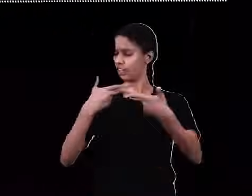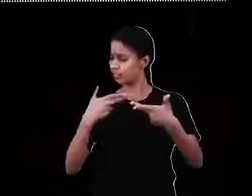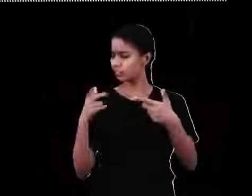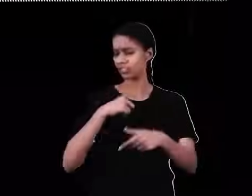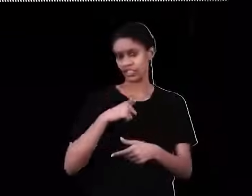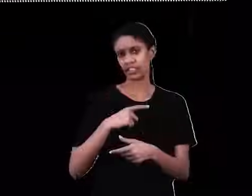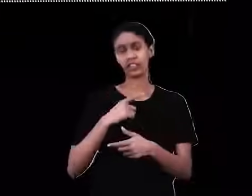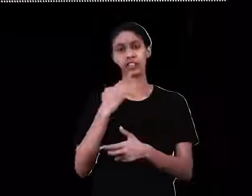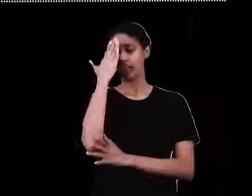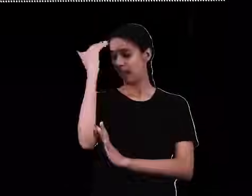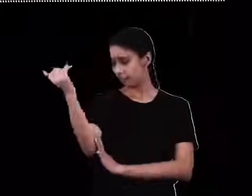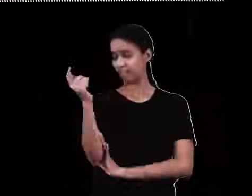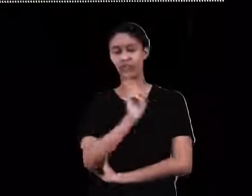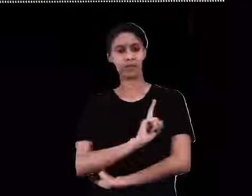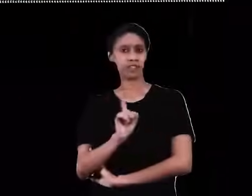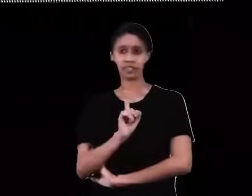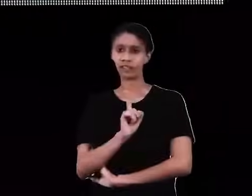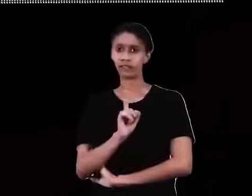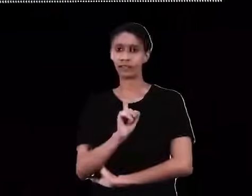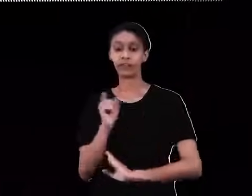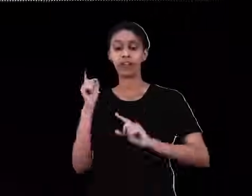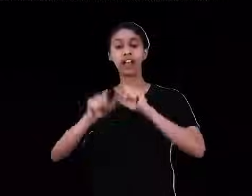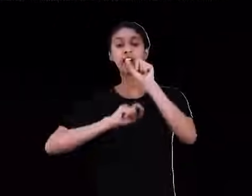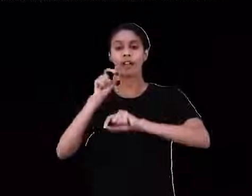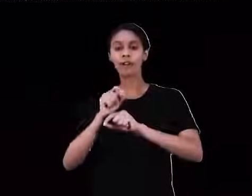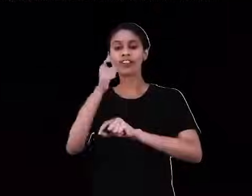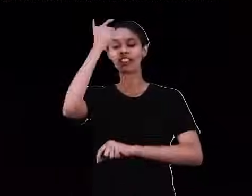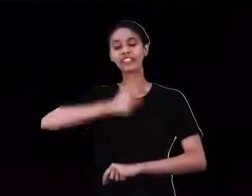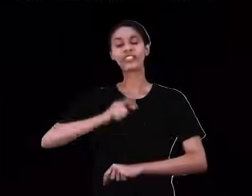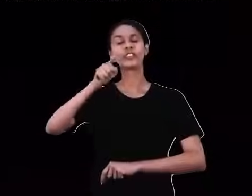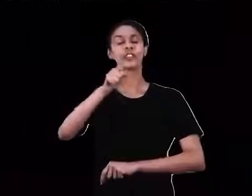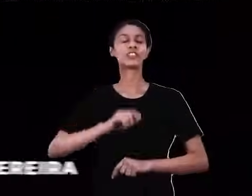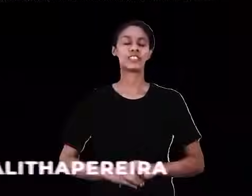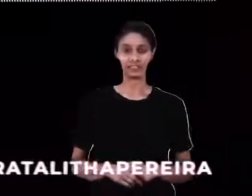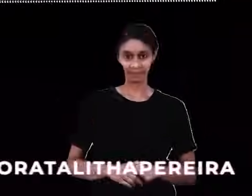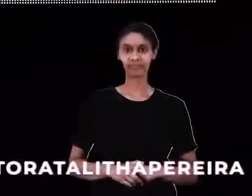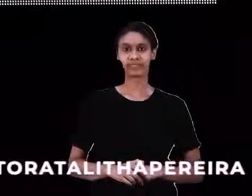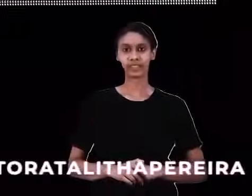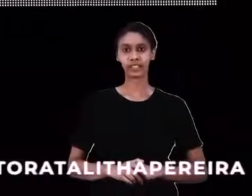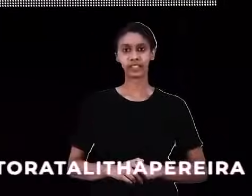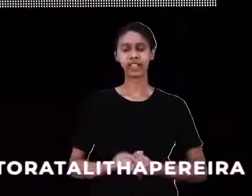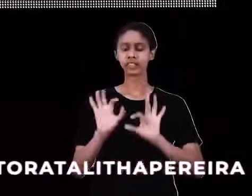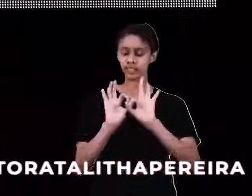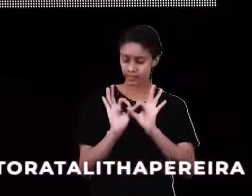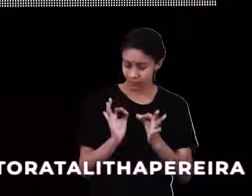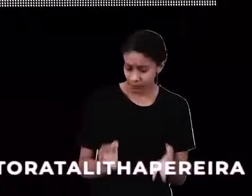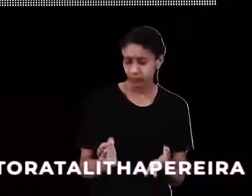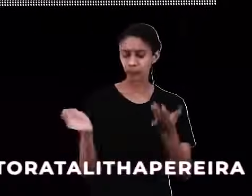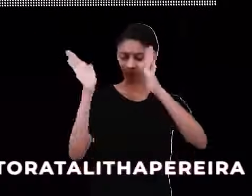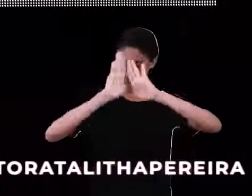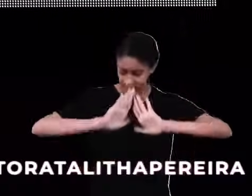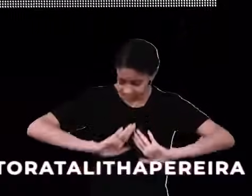tem, do título que você tem, da fama que você tem. É sobre quem você é. Ela soube ser humilde, ela soube se